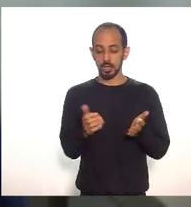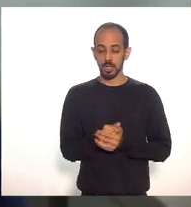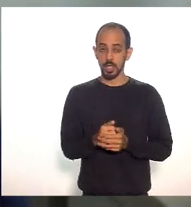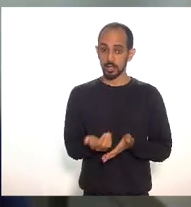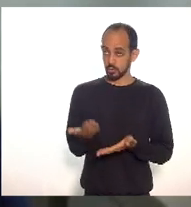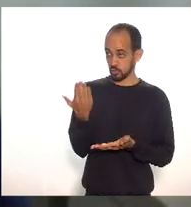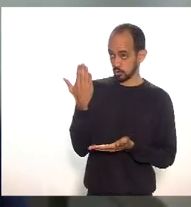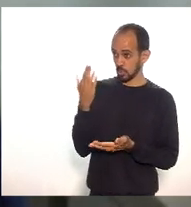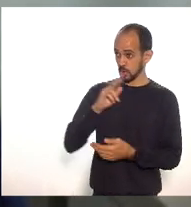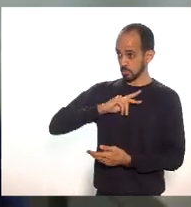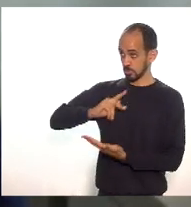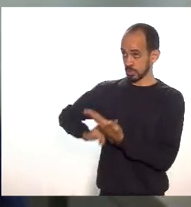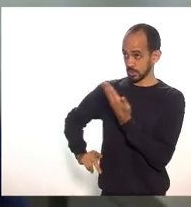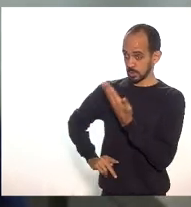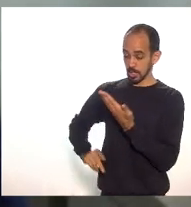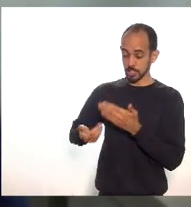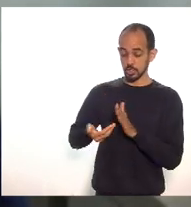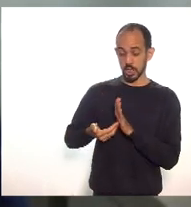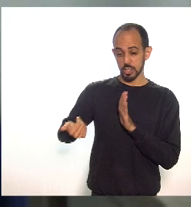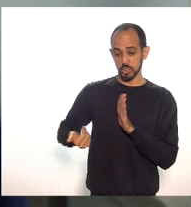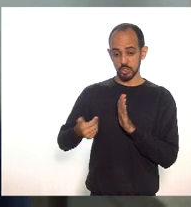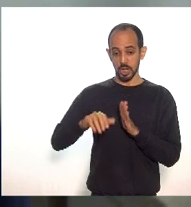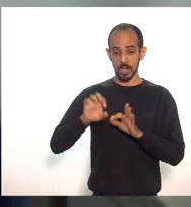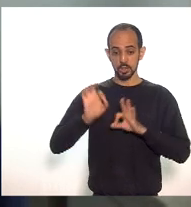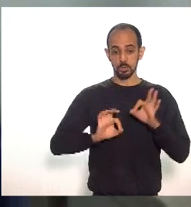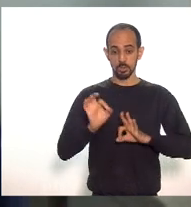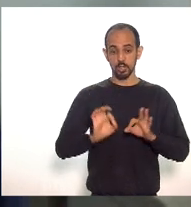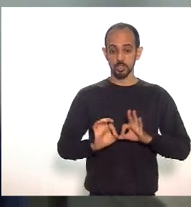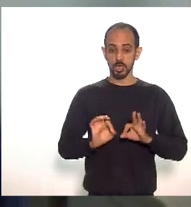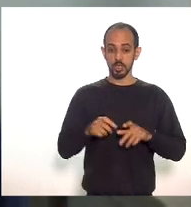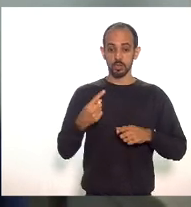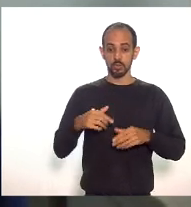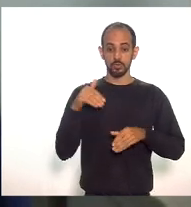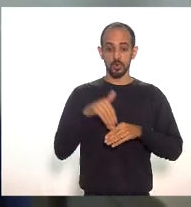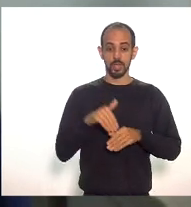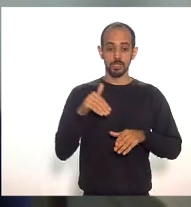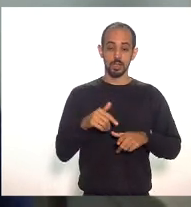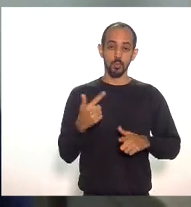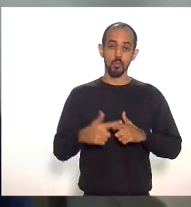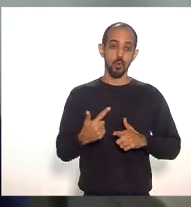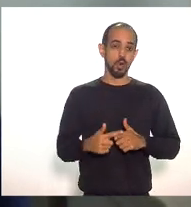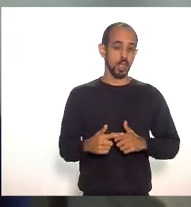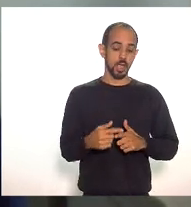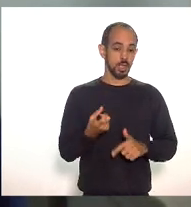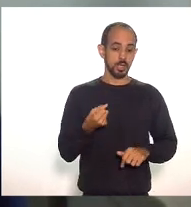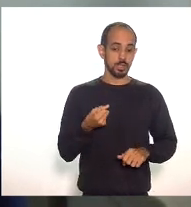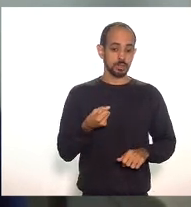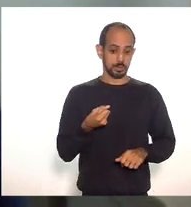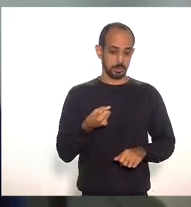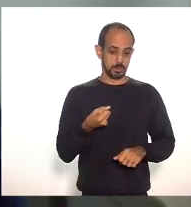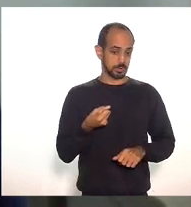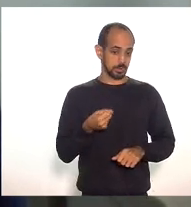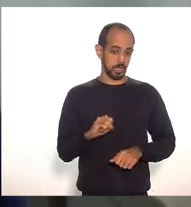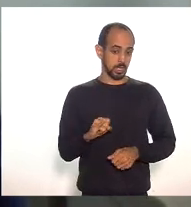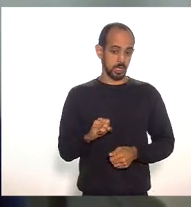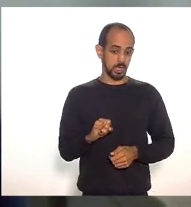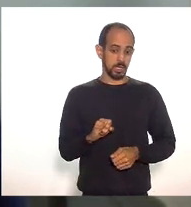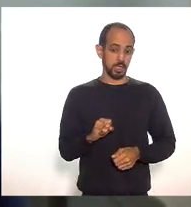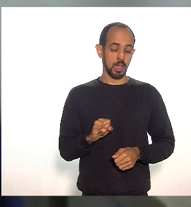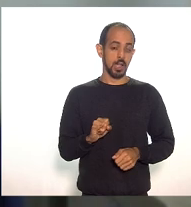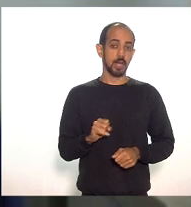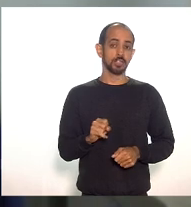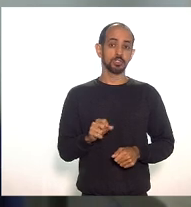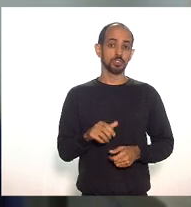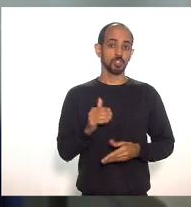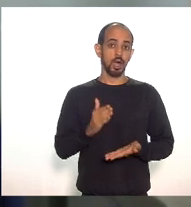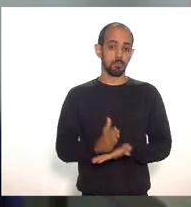excelência retirar se esse projeto de pau e se não nós queremos né aqui né